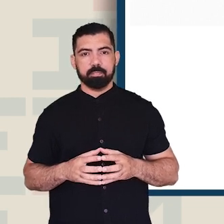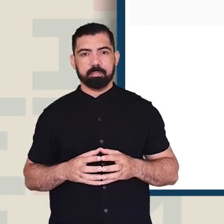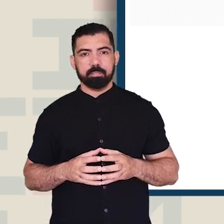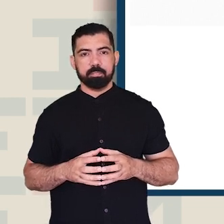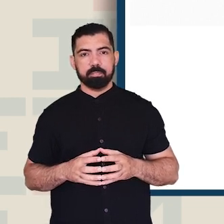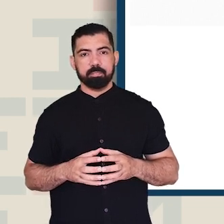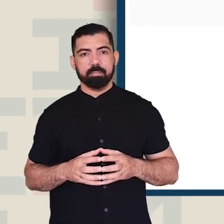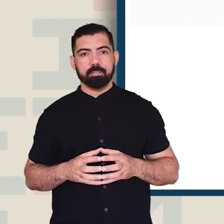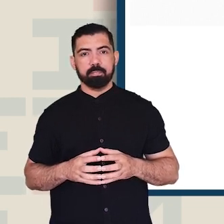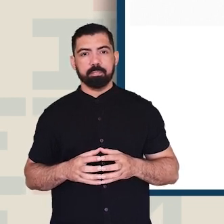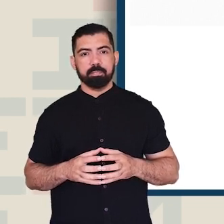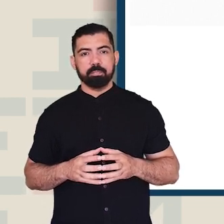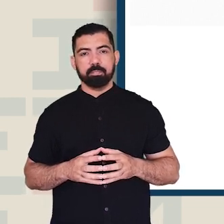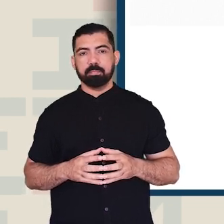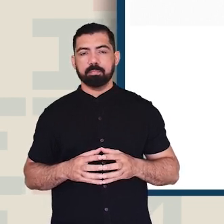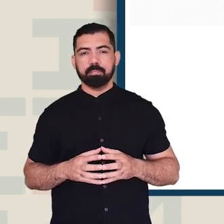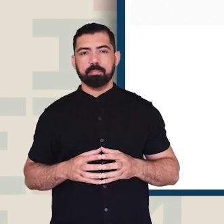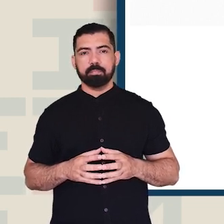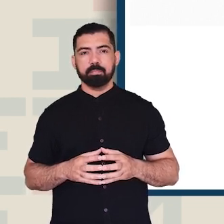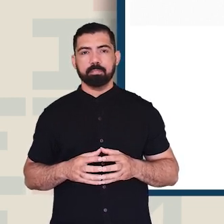Aqui você pode fazer.